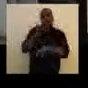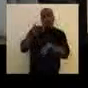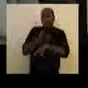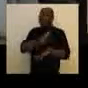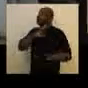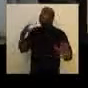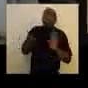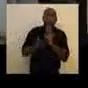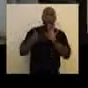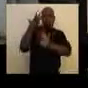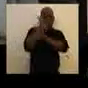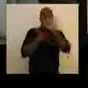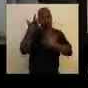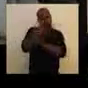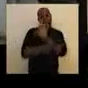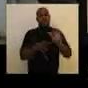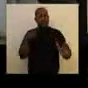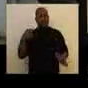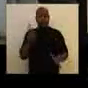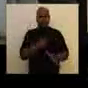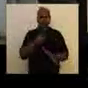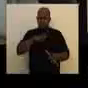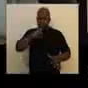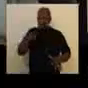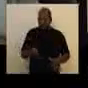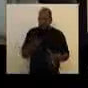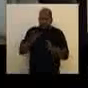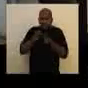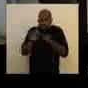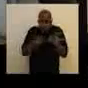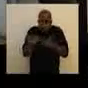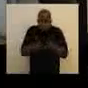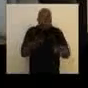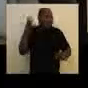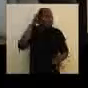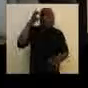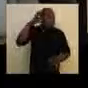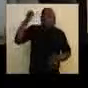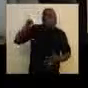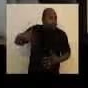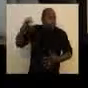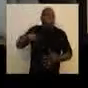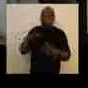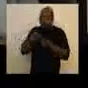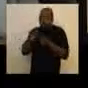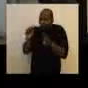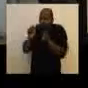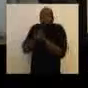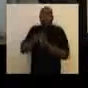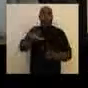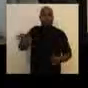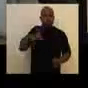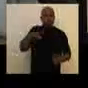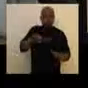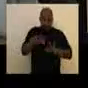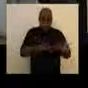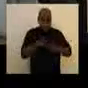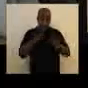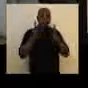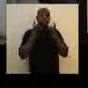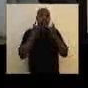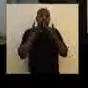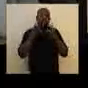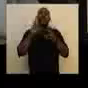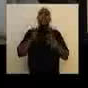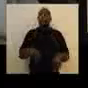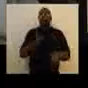peça toda em Libras. Inclusive a gente aproveitou para fazer a audiodescrição dessa peça, a gente fez junto com eles foram fazendo a peça e ao mesmo